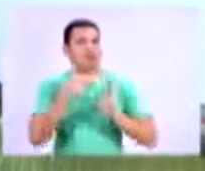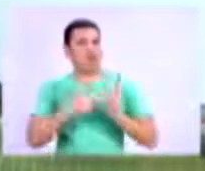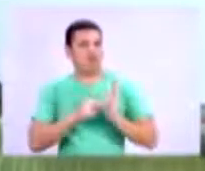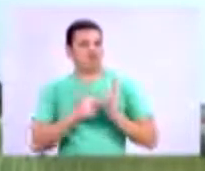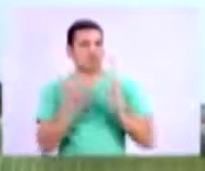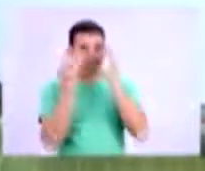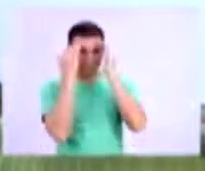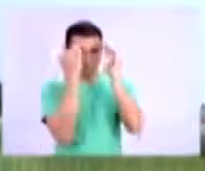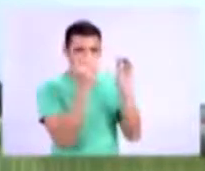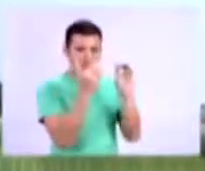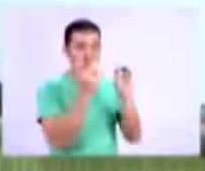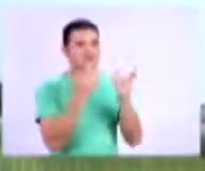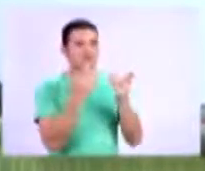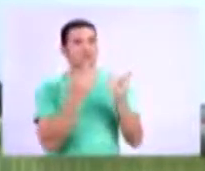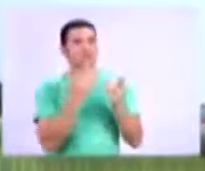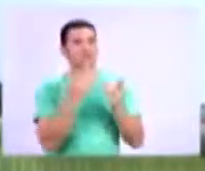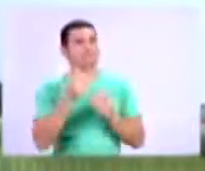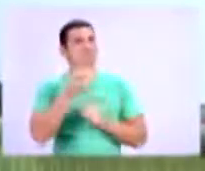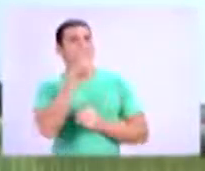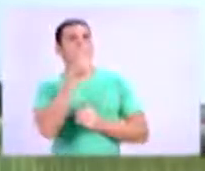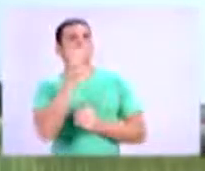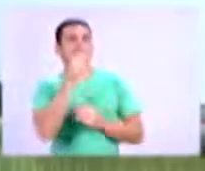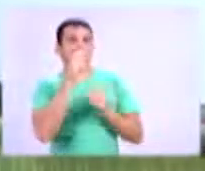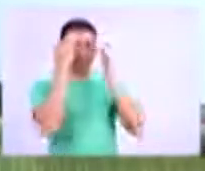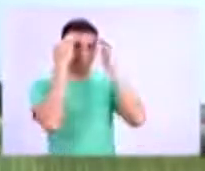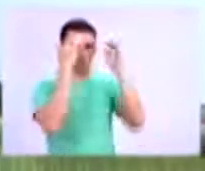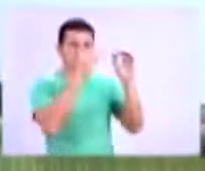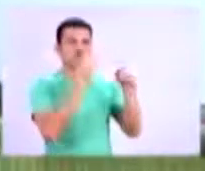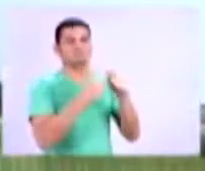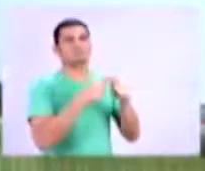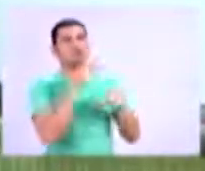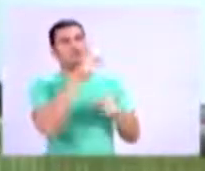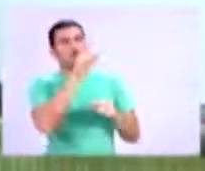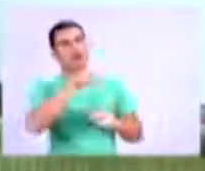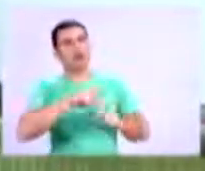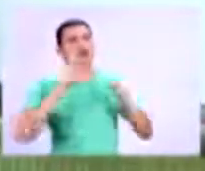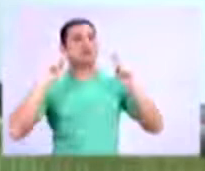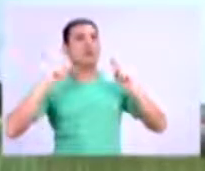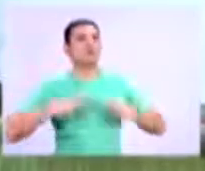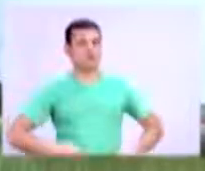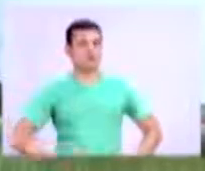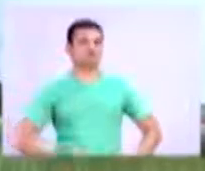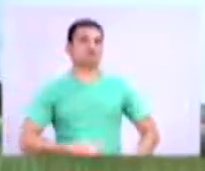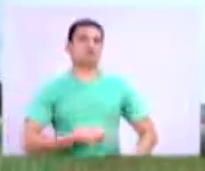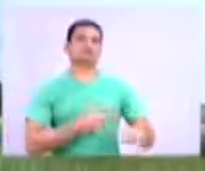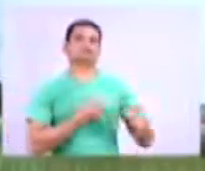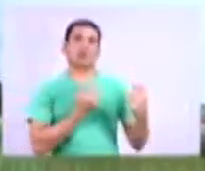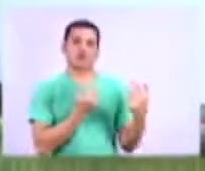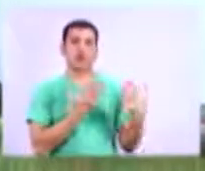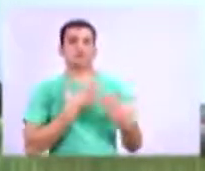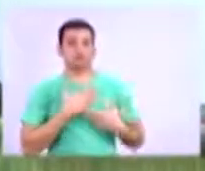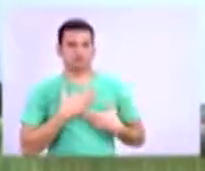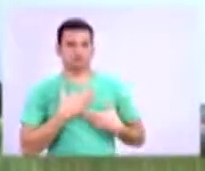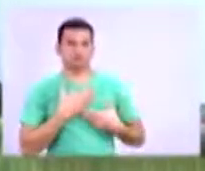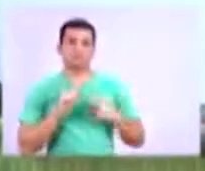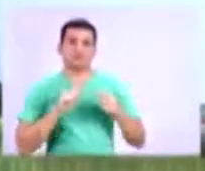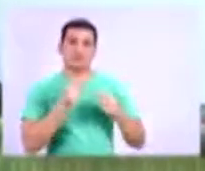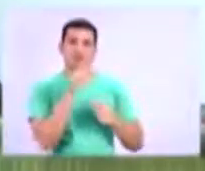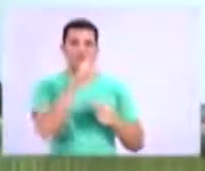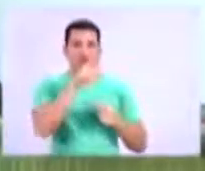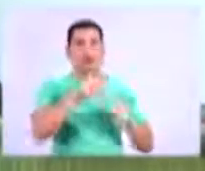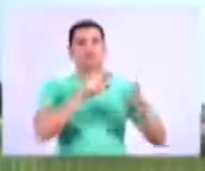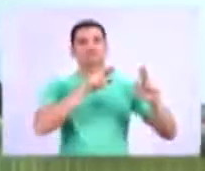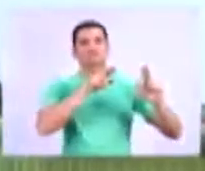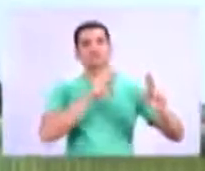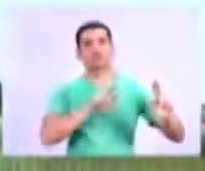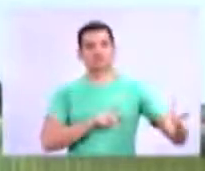critério primeiro a humanidade. Então, eu vou respeitar essa pessoa porque ela é um ser humano como eu também sou. Só que ela é diferente e é